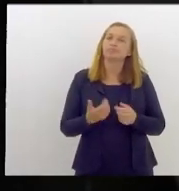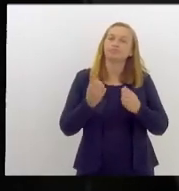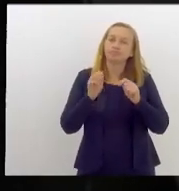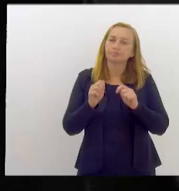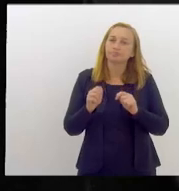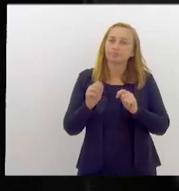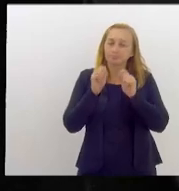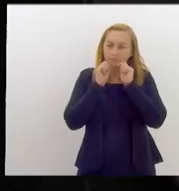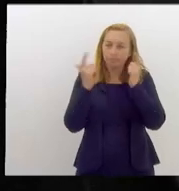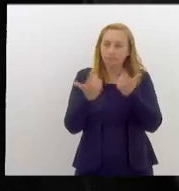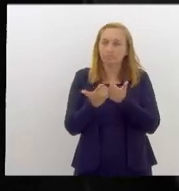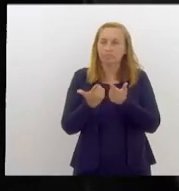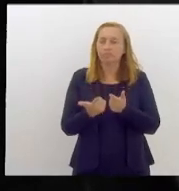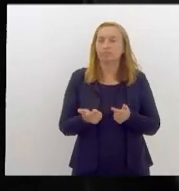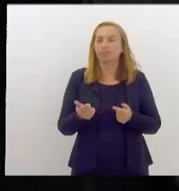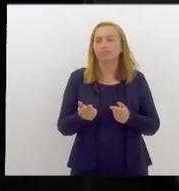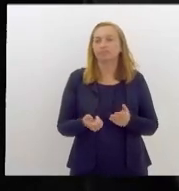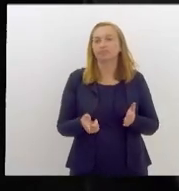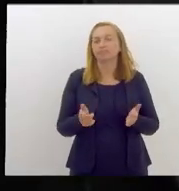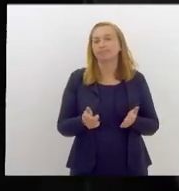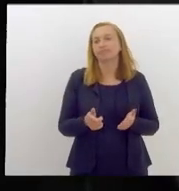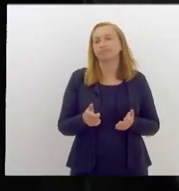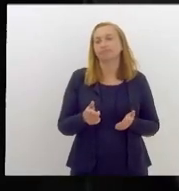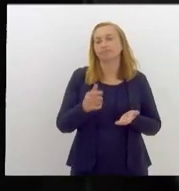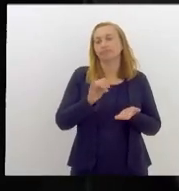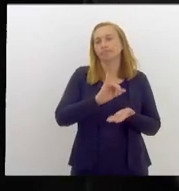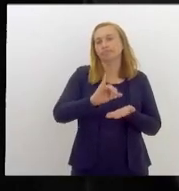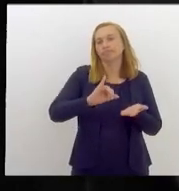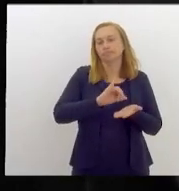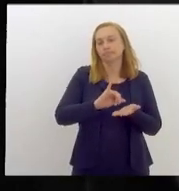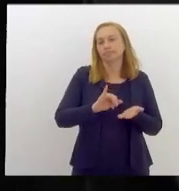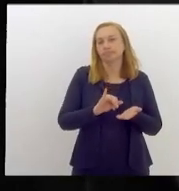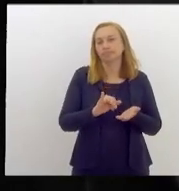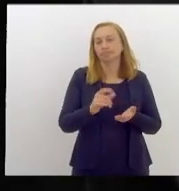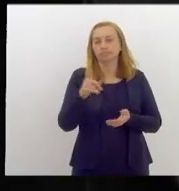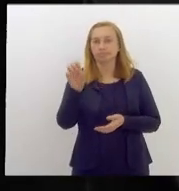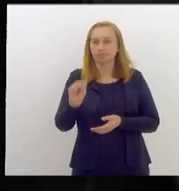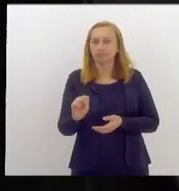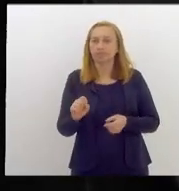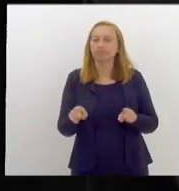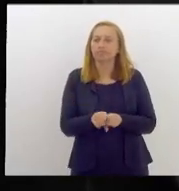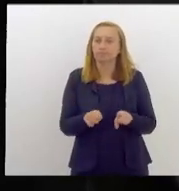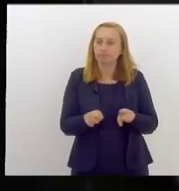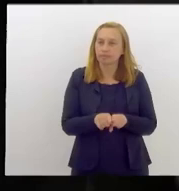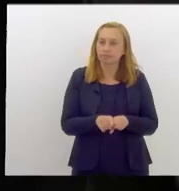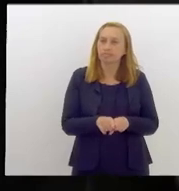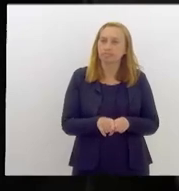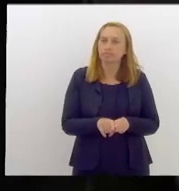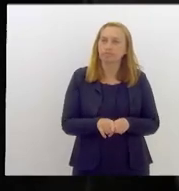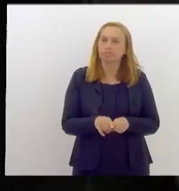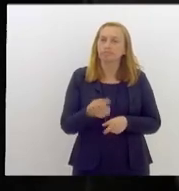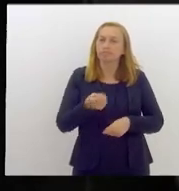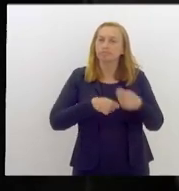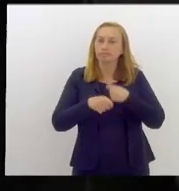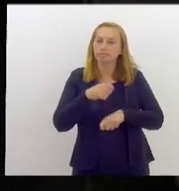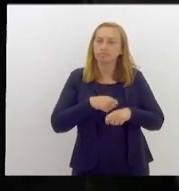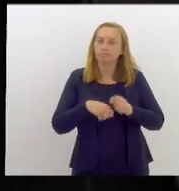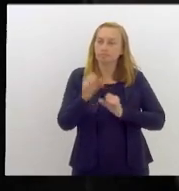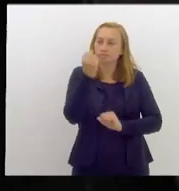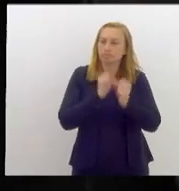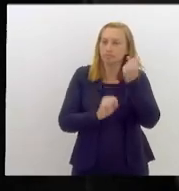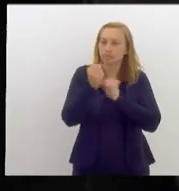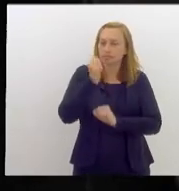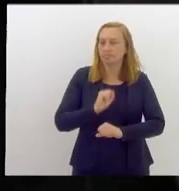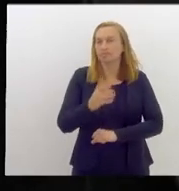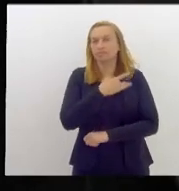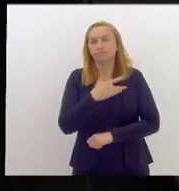recentes sobre a cadeia de oligás e sobre a cadeia sobre complexo econômico industrial da saúde